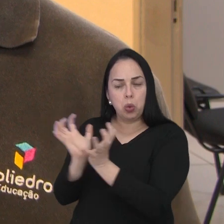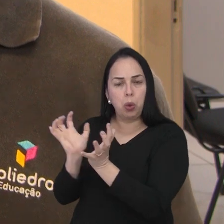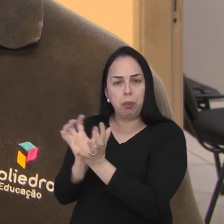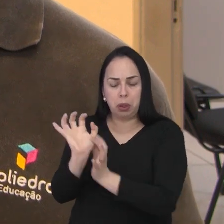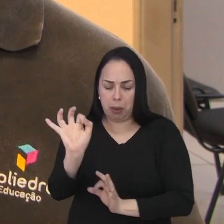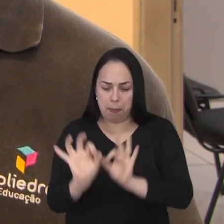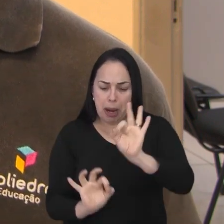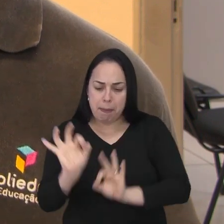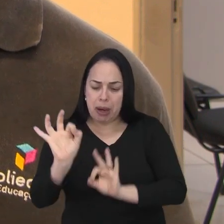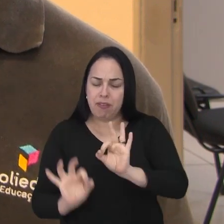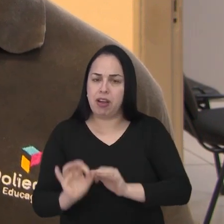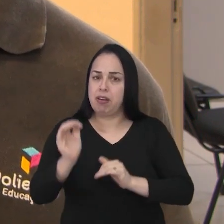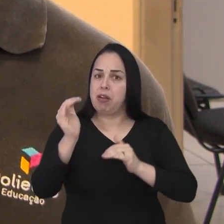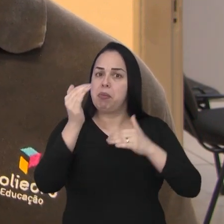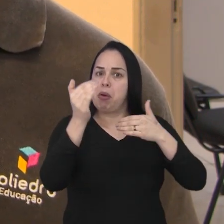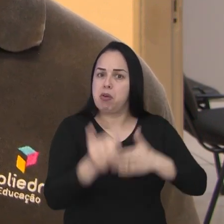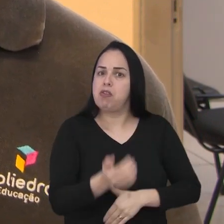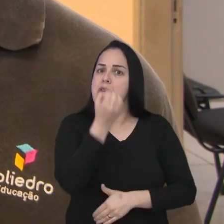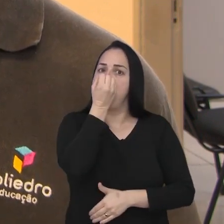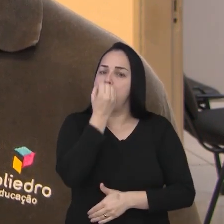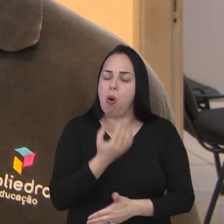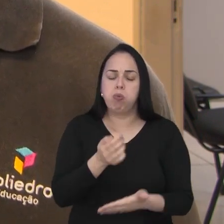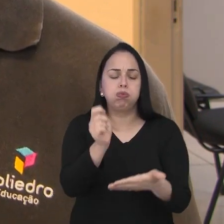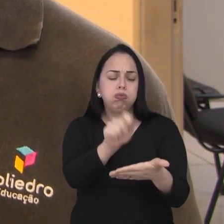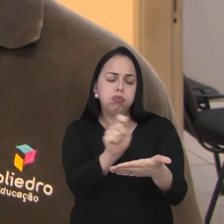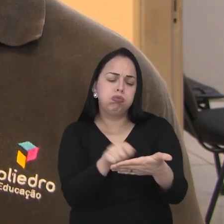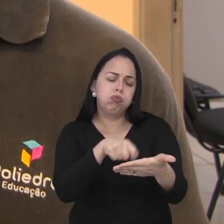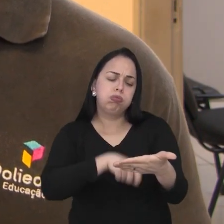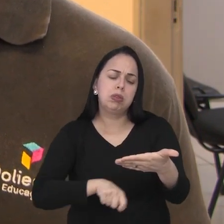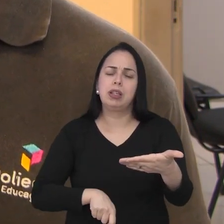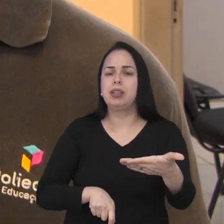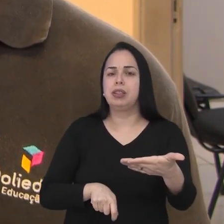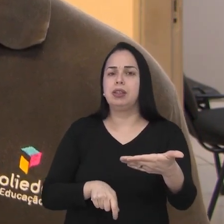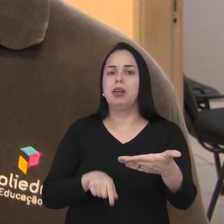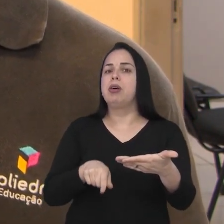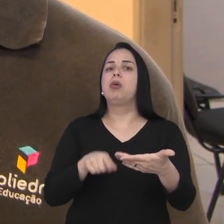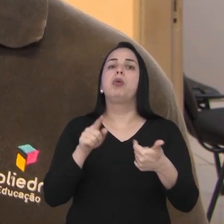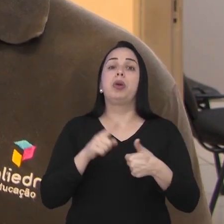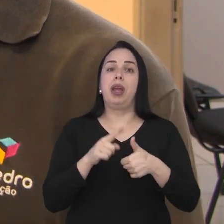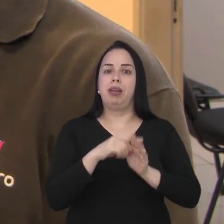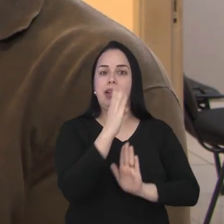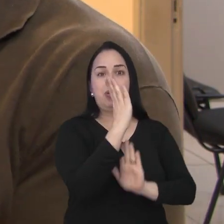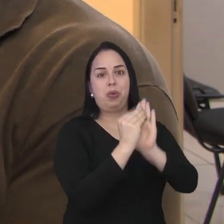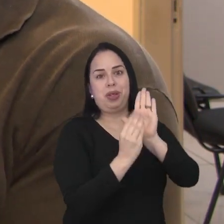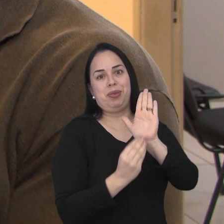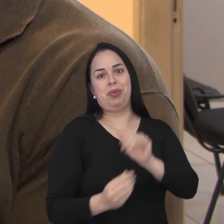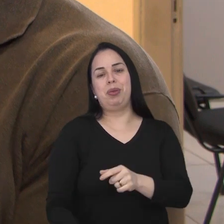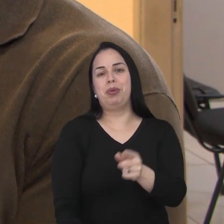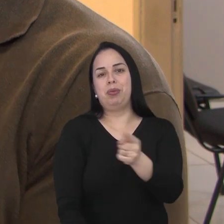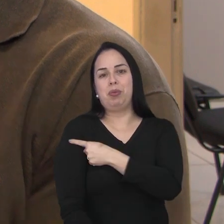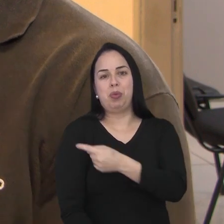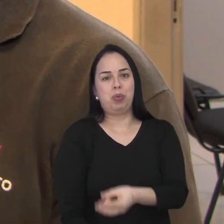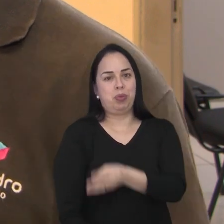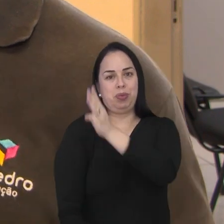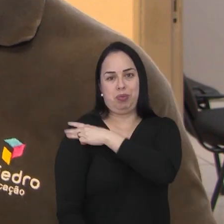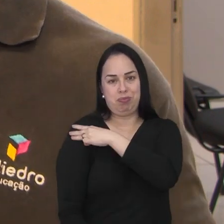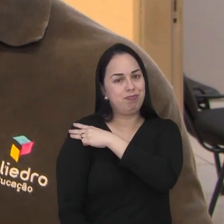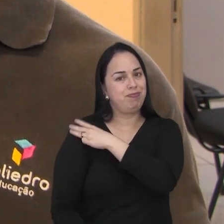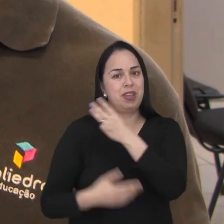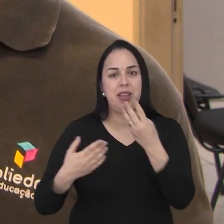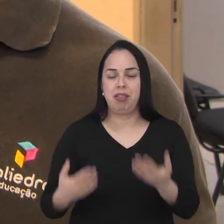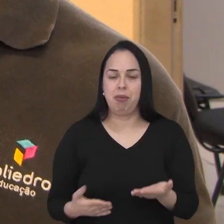Enem, a prova ela é justa, é uma prova boa de fazer, porque o que se cobra no Enem? O conteúdo do ensino médio. Então ela não